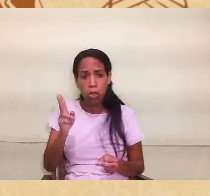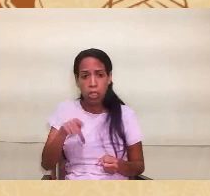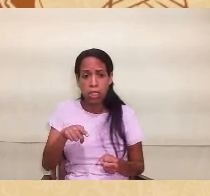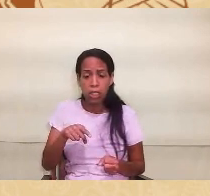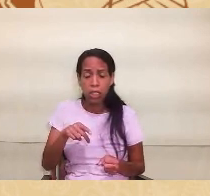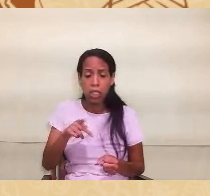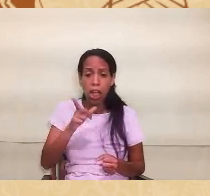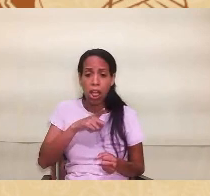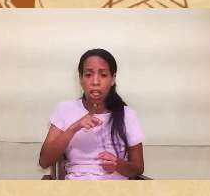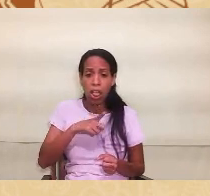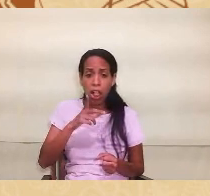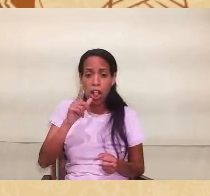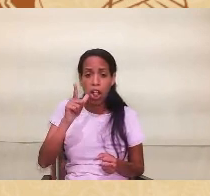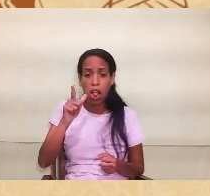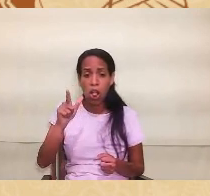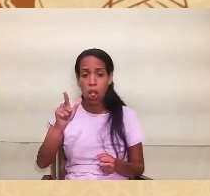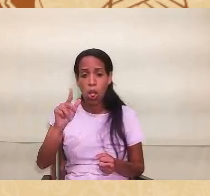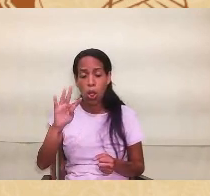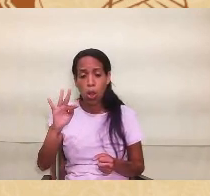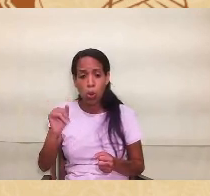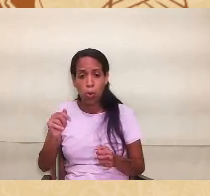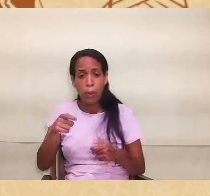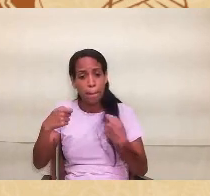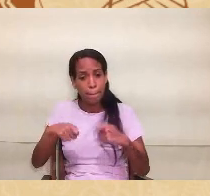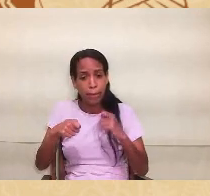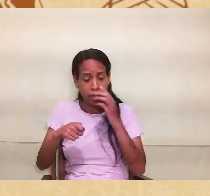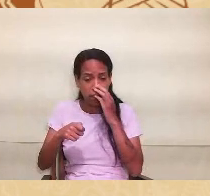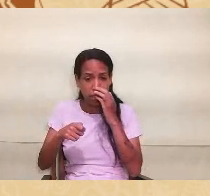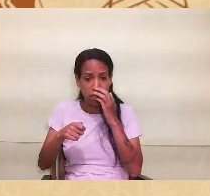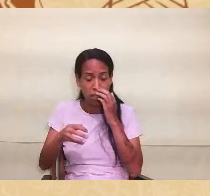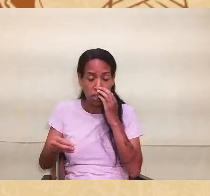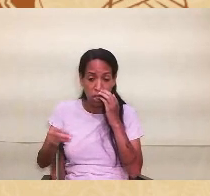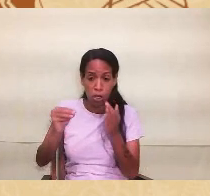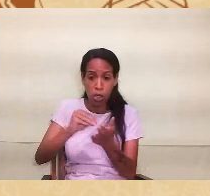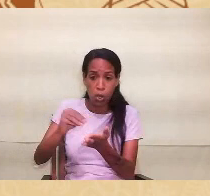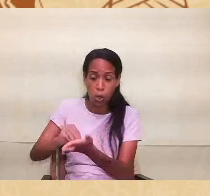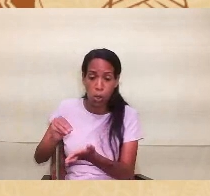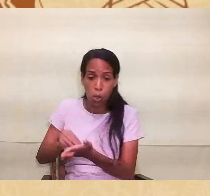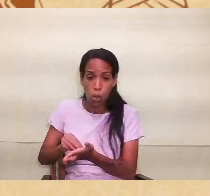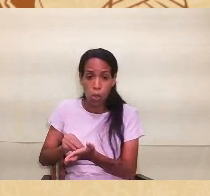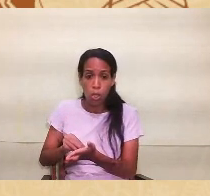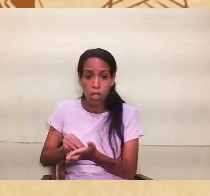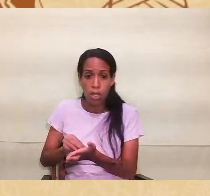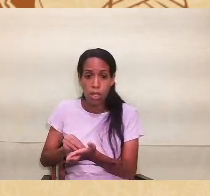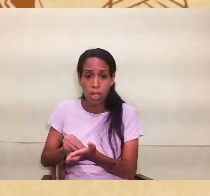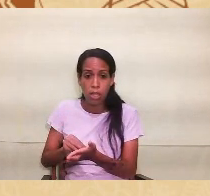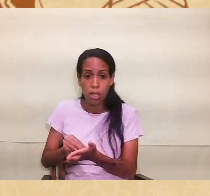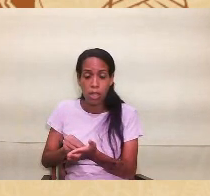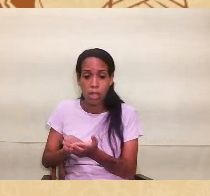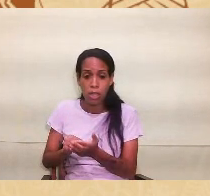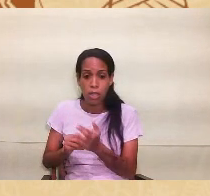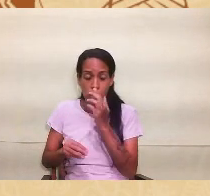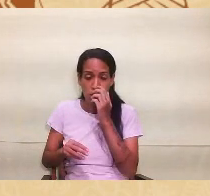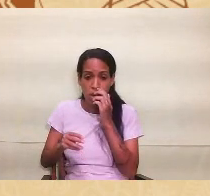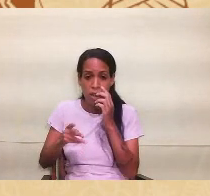ela precisa de realmente ser colocada, né, nas suas